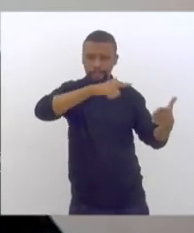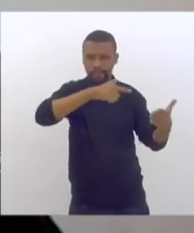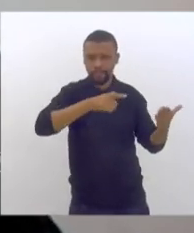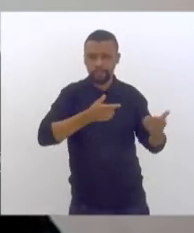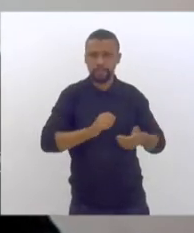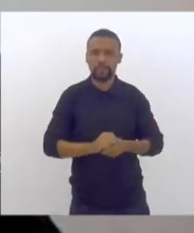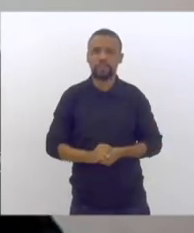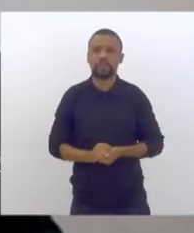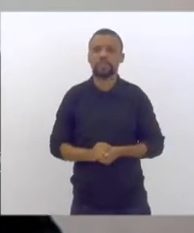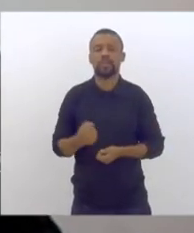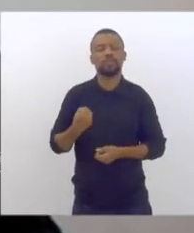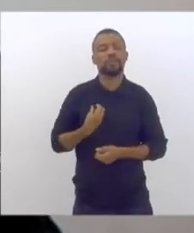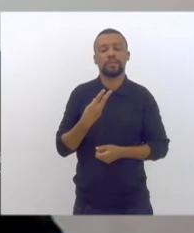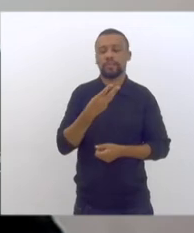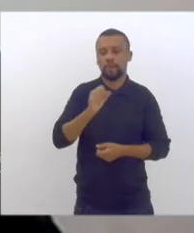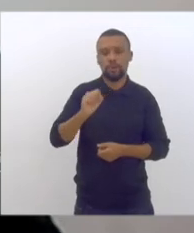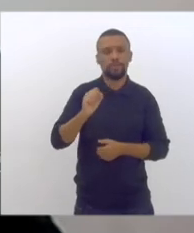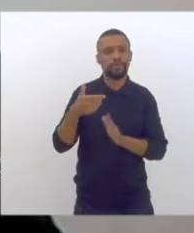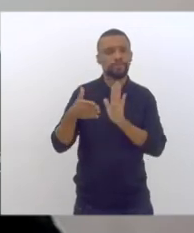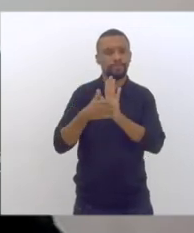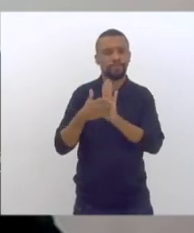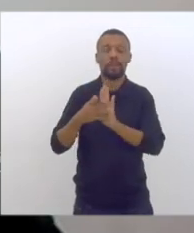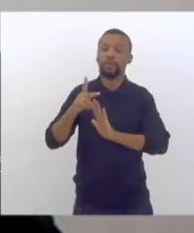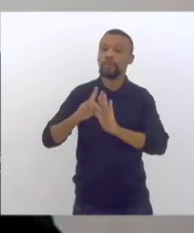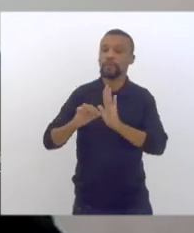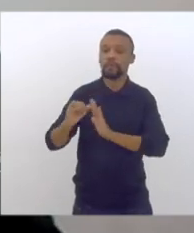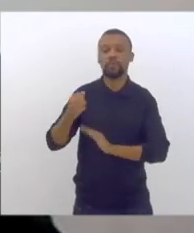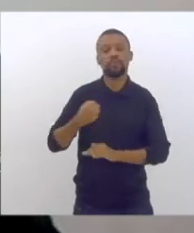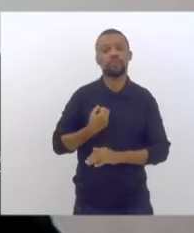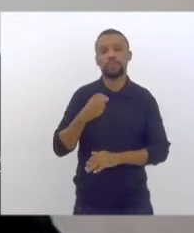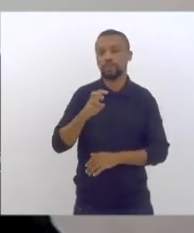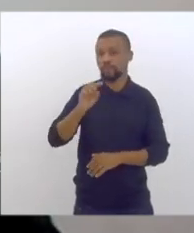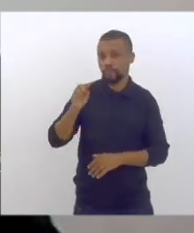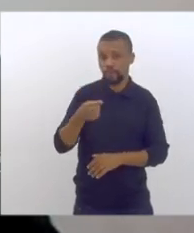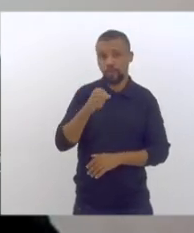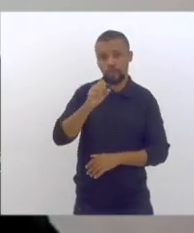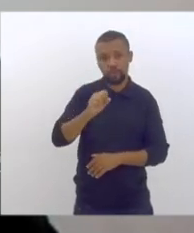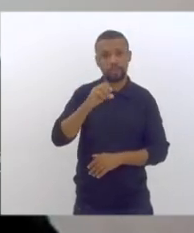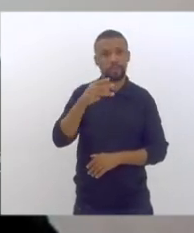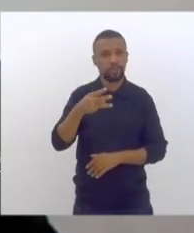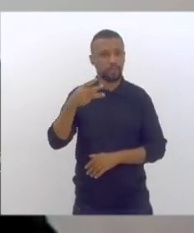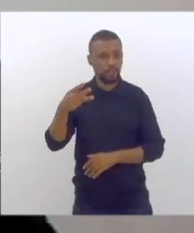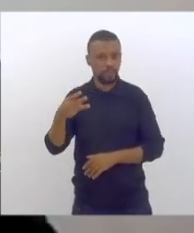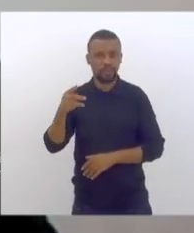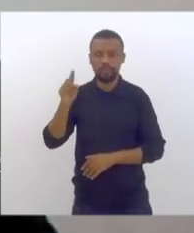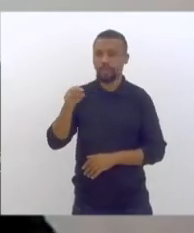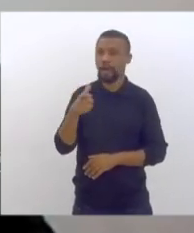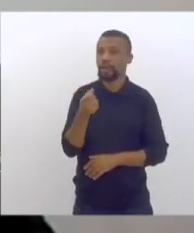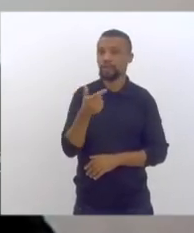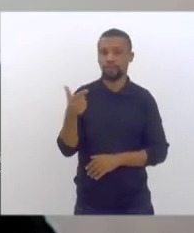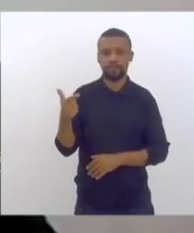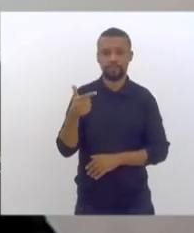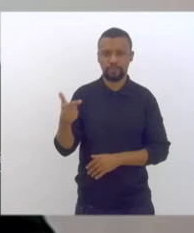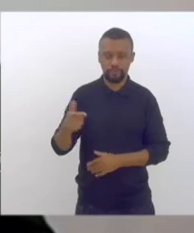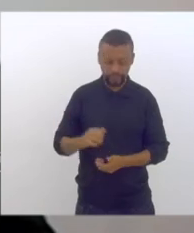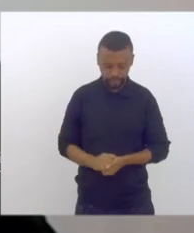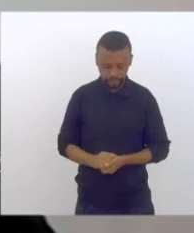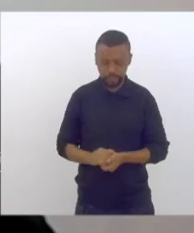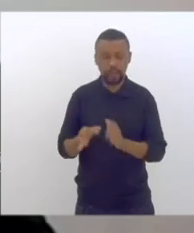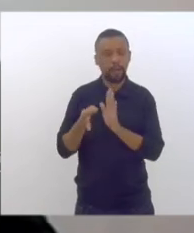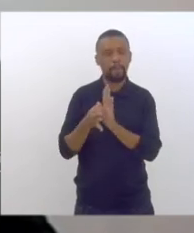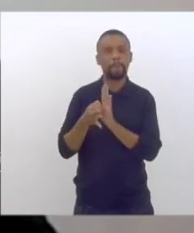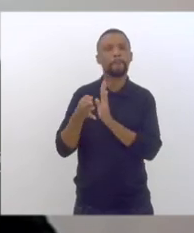38 da pauta projeto de lei nº 5.833 2022 o